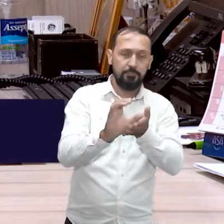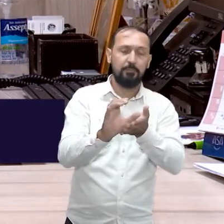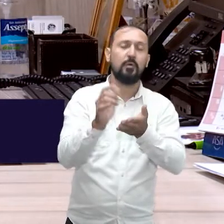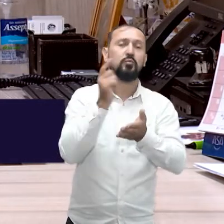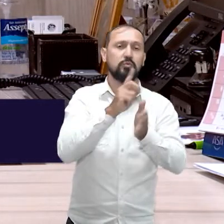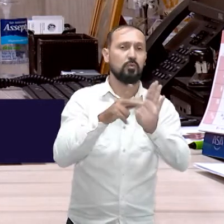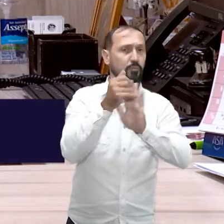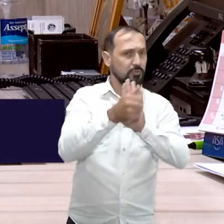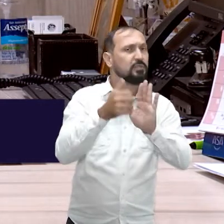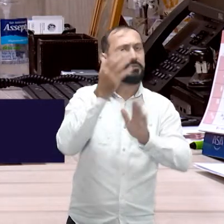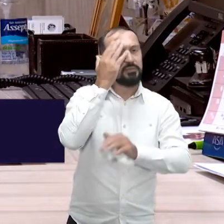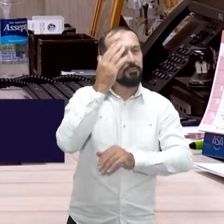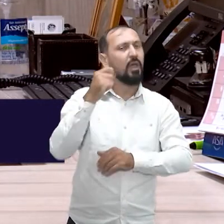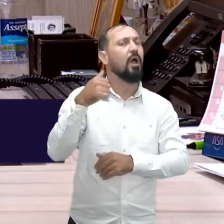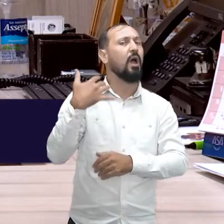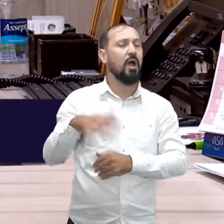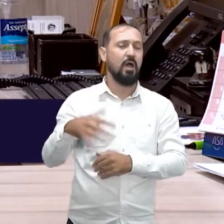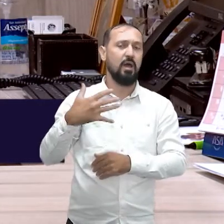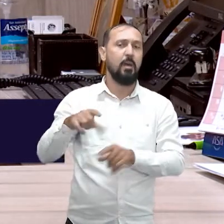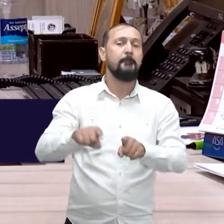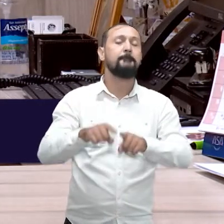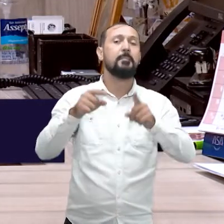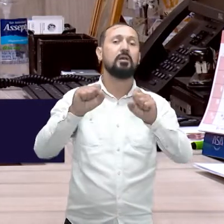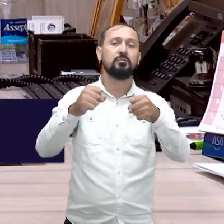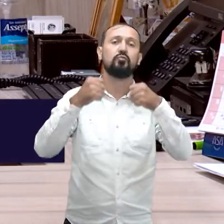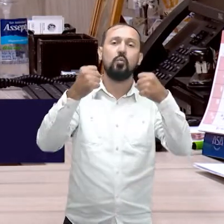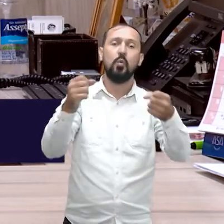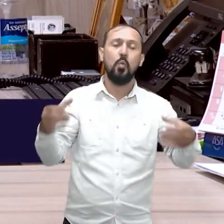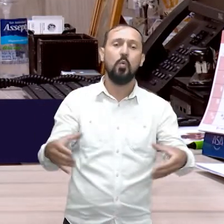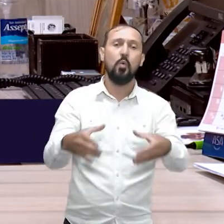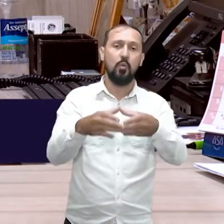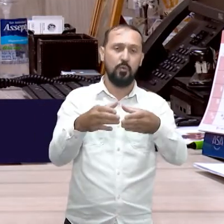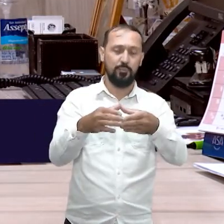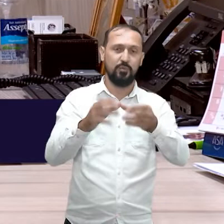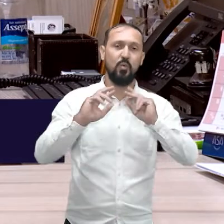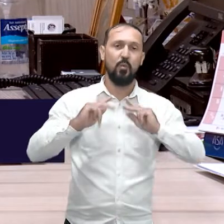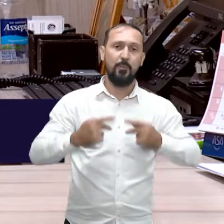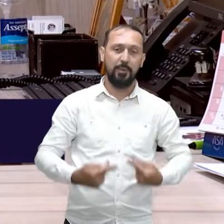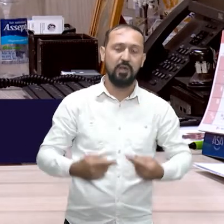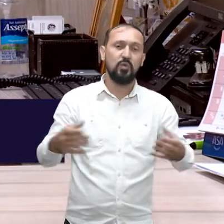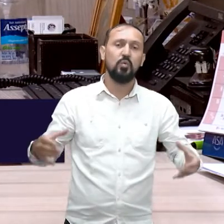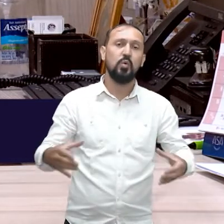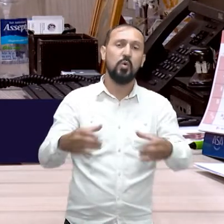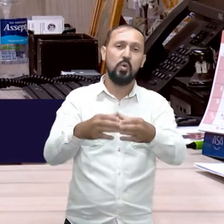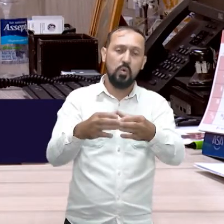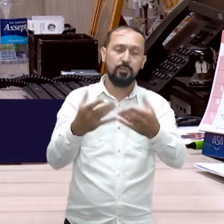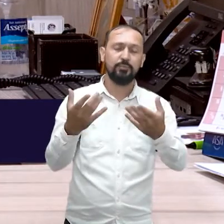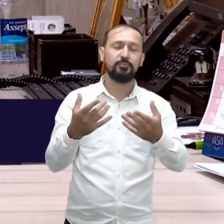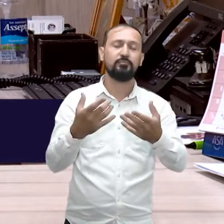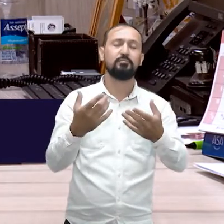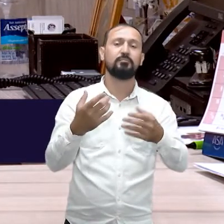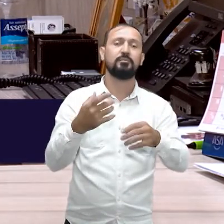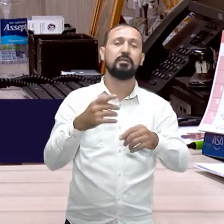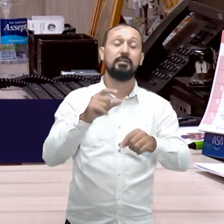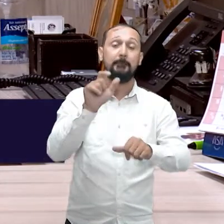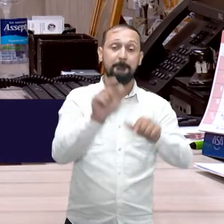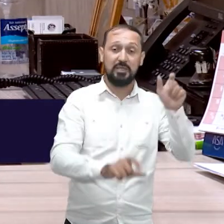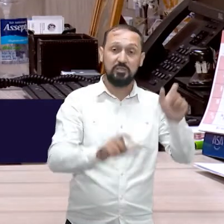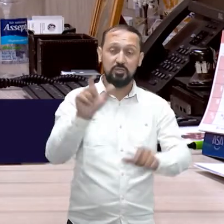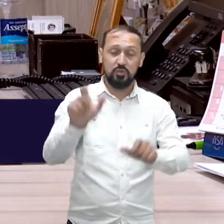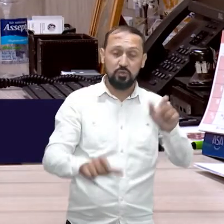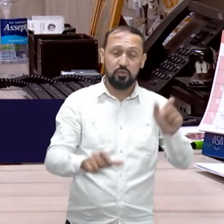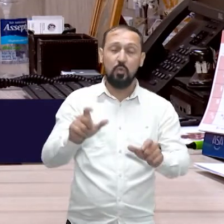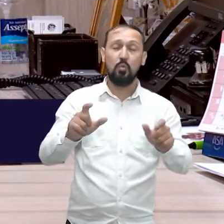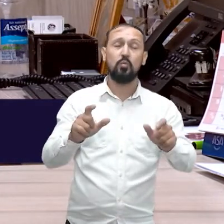mas além do capital financeiro para sustentar um projeto desse que é caro, mas também a força humana, a força da equipe,